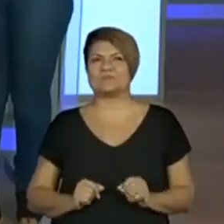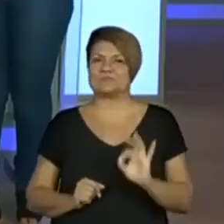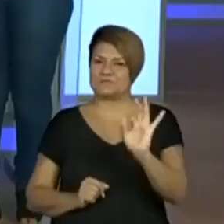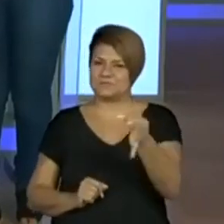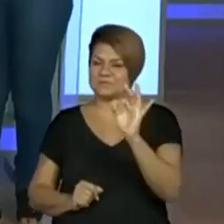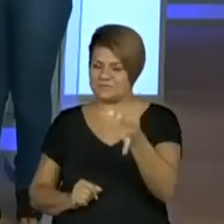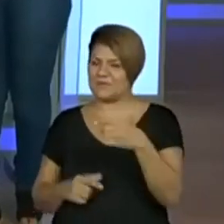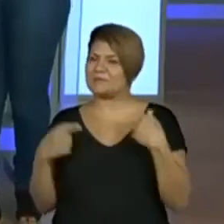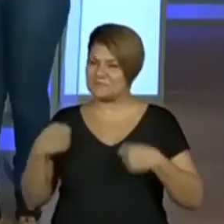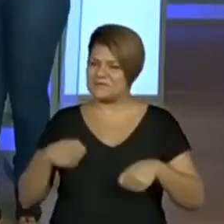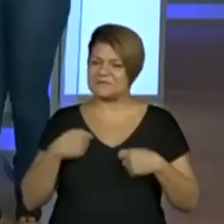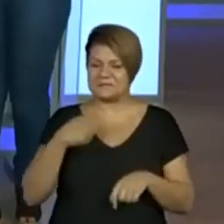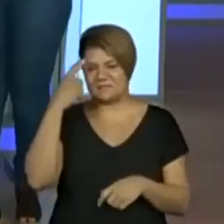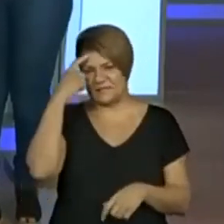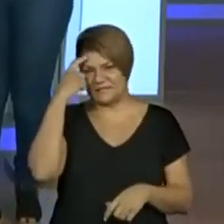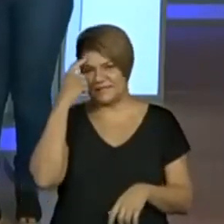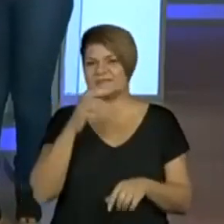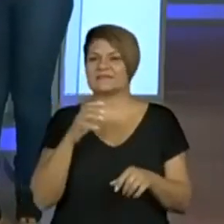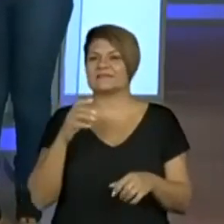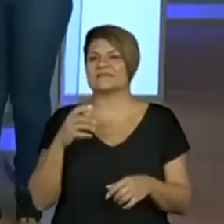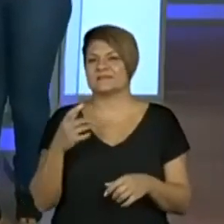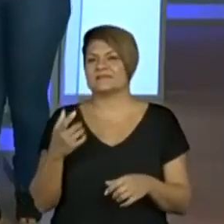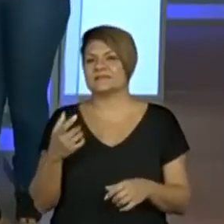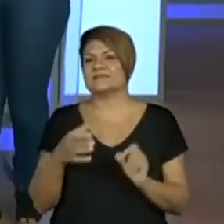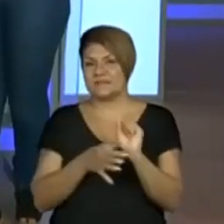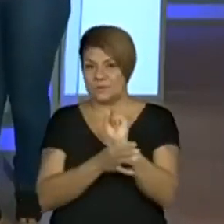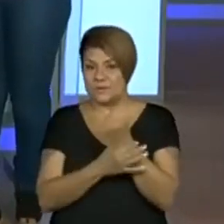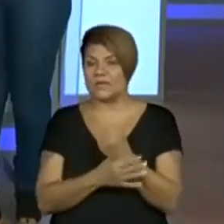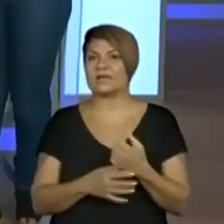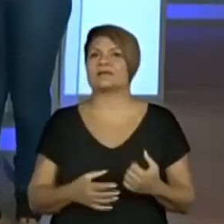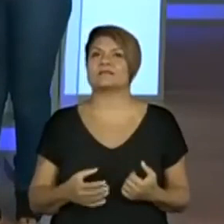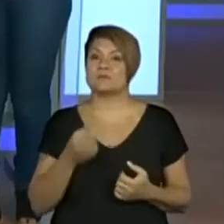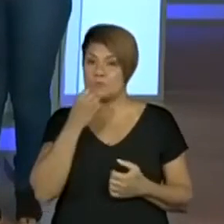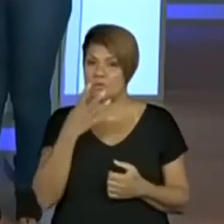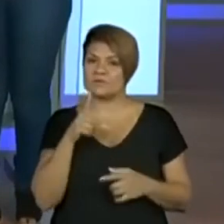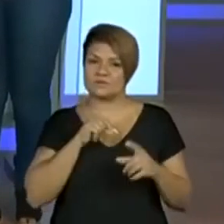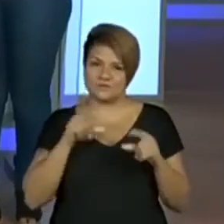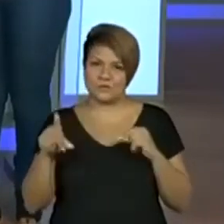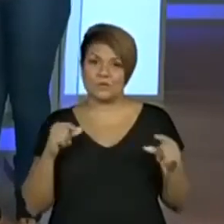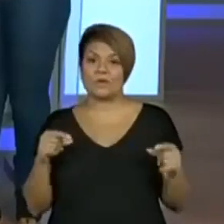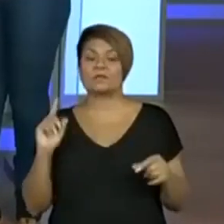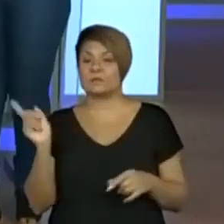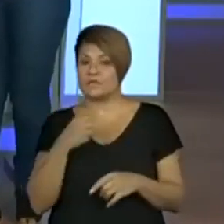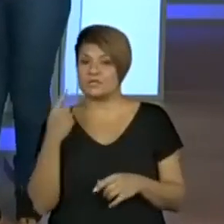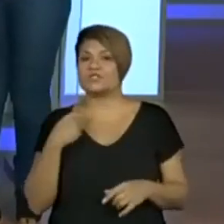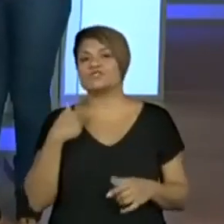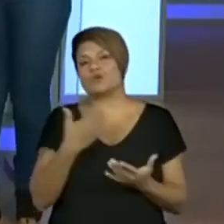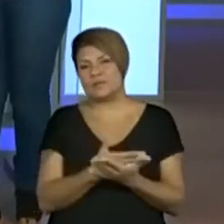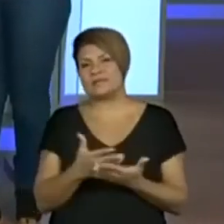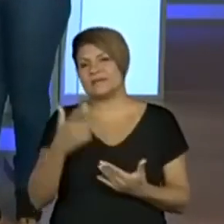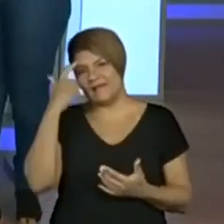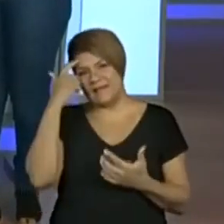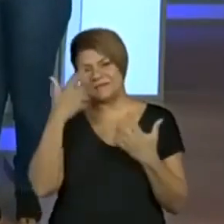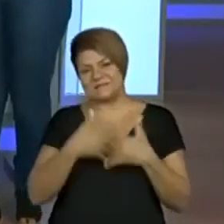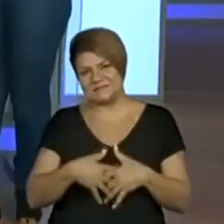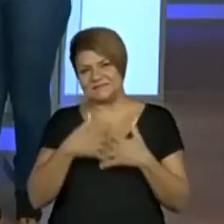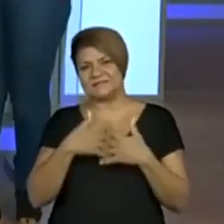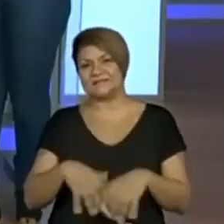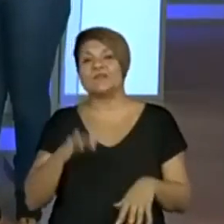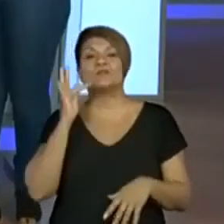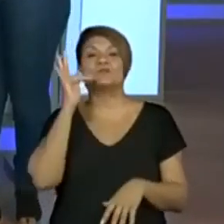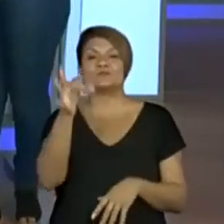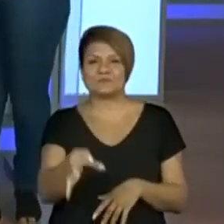mesmo a gente precisa pensar em seguranças em boas escolhas é o que eu disse para gente já ir pensando aí no nosso